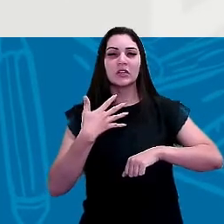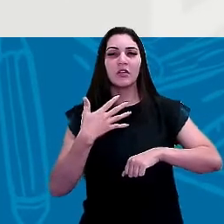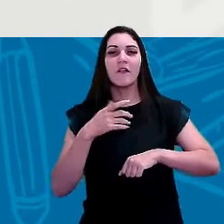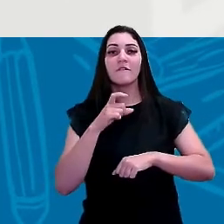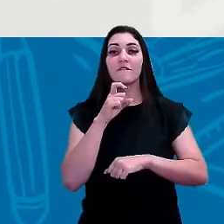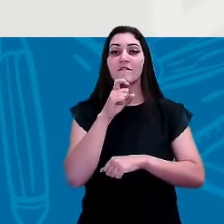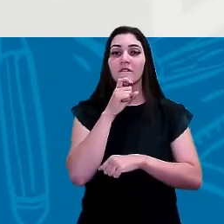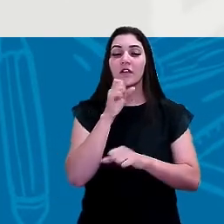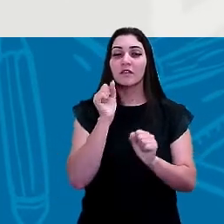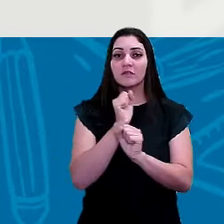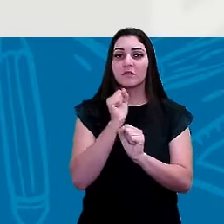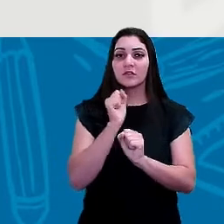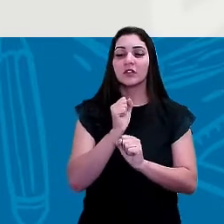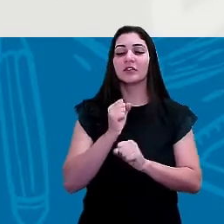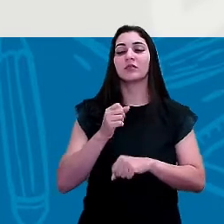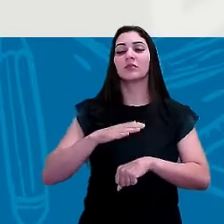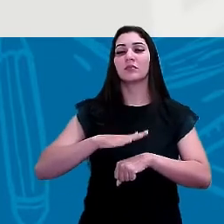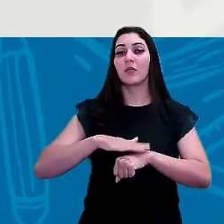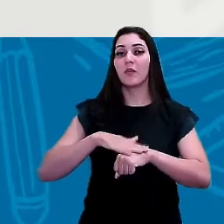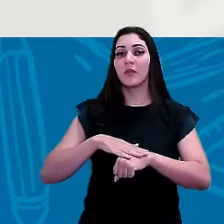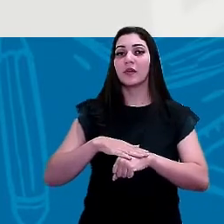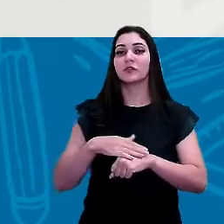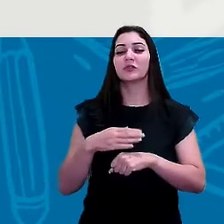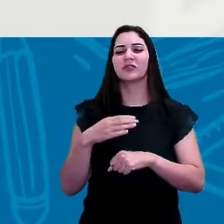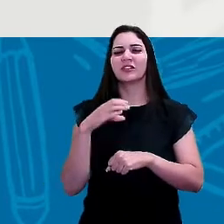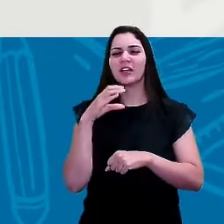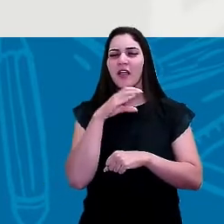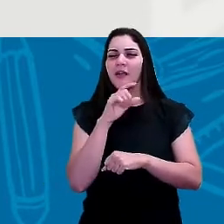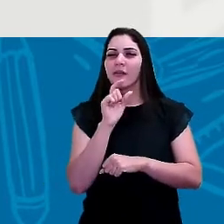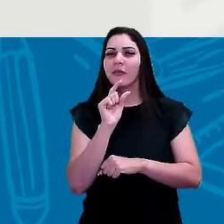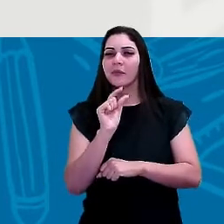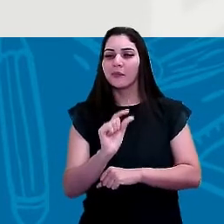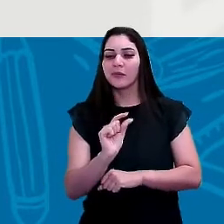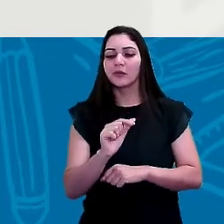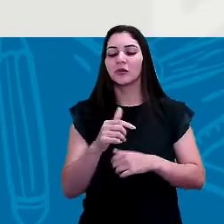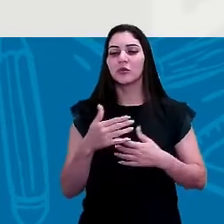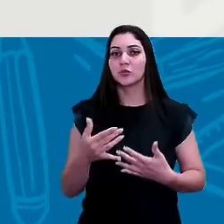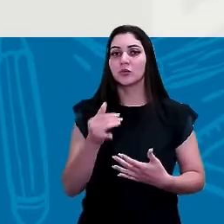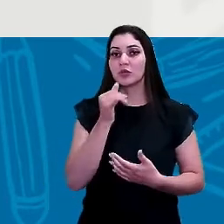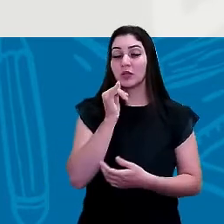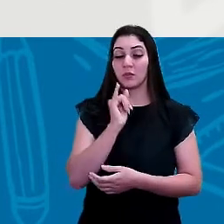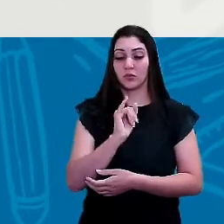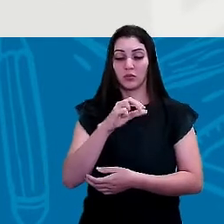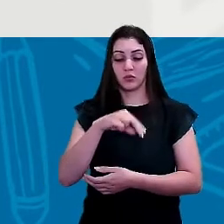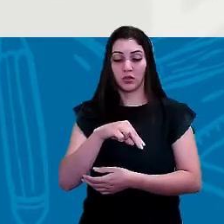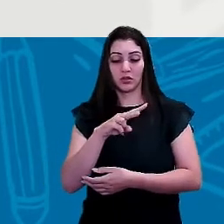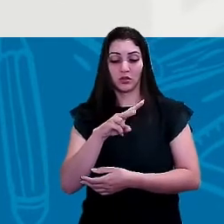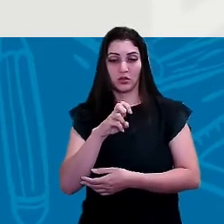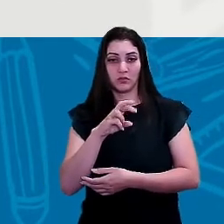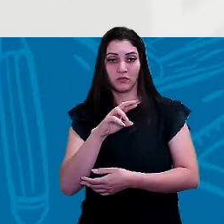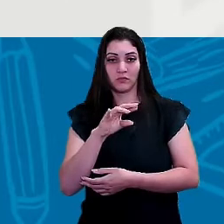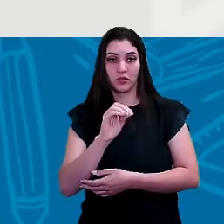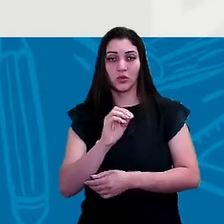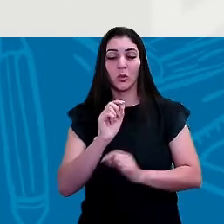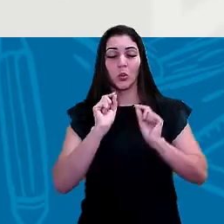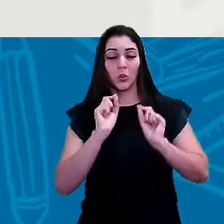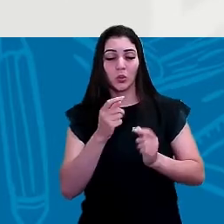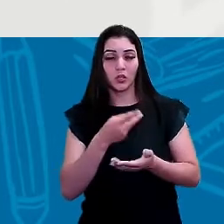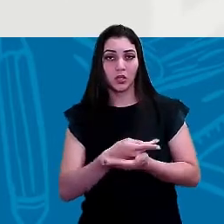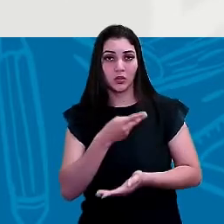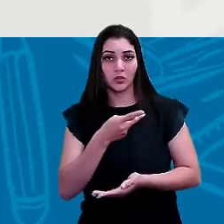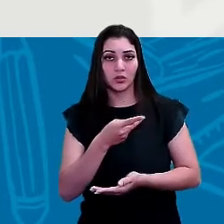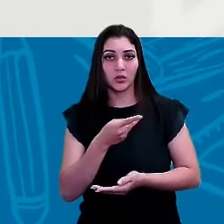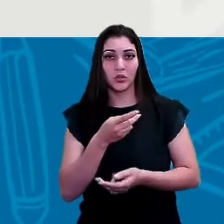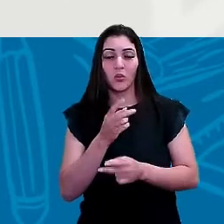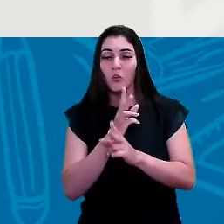numa estação onde o clima não esquente tanto, aí, como no inverno, por exemplo, aí o que acontece? O ar não